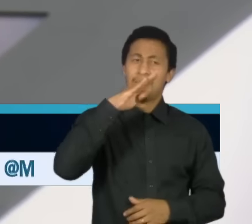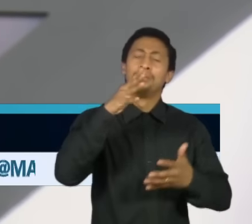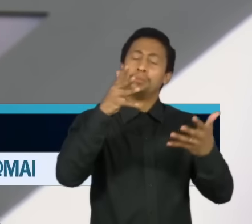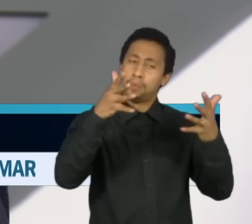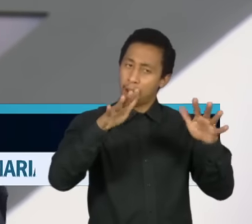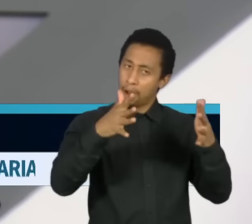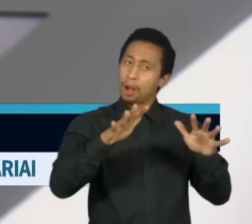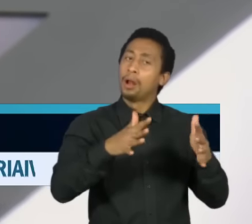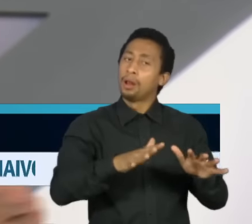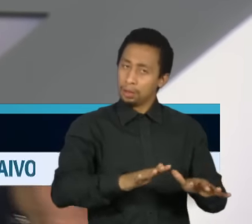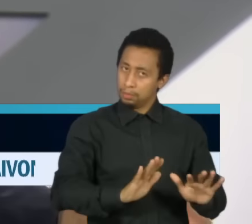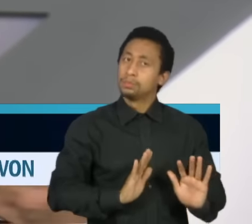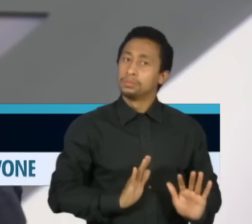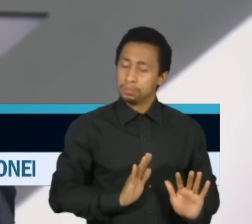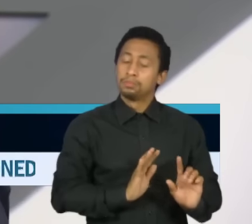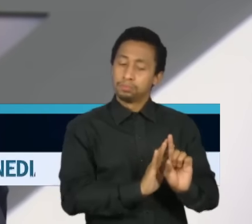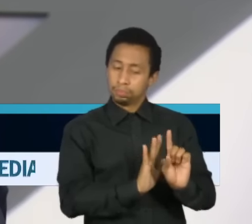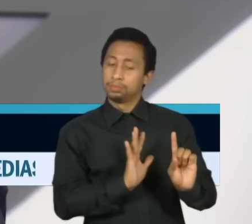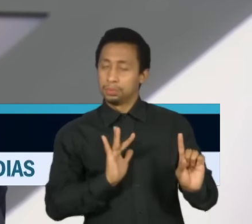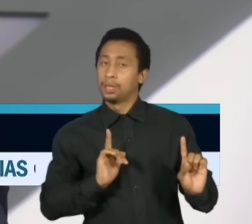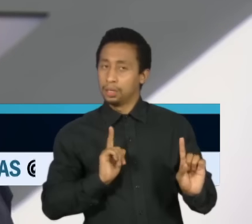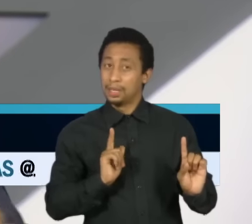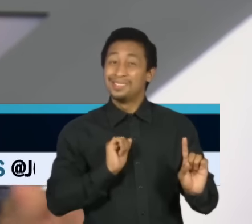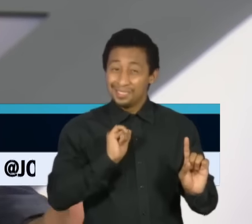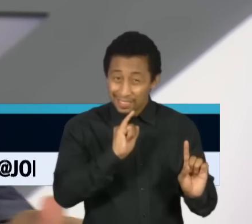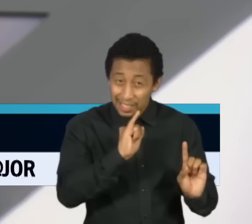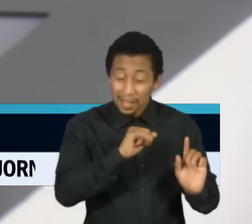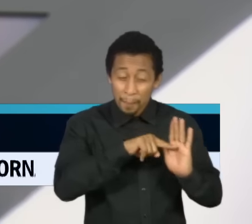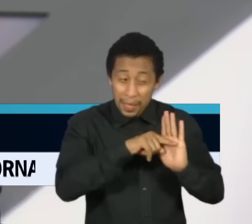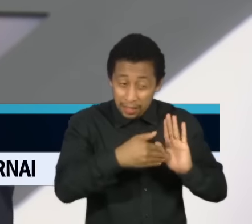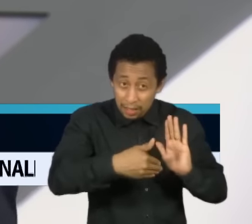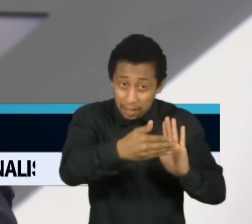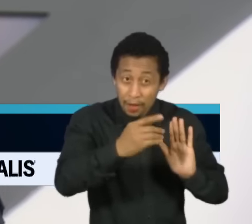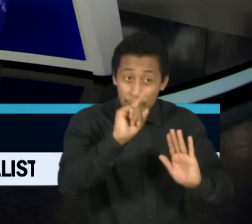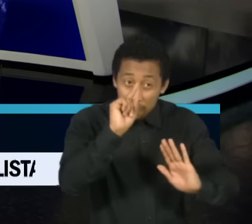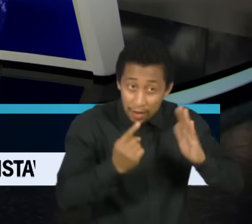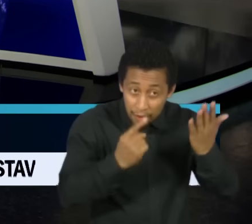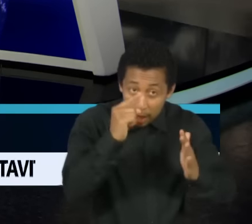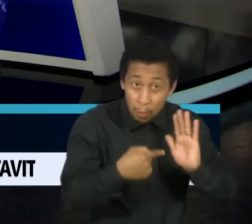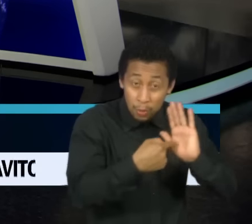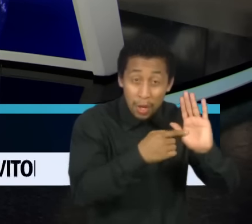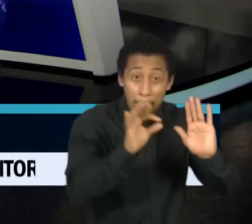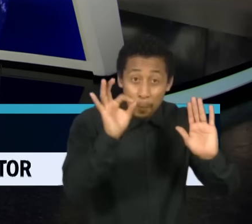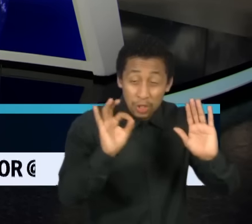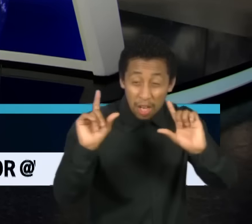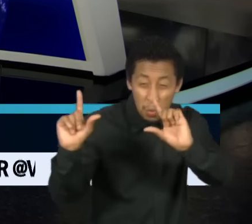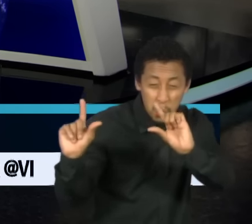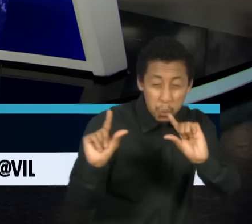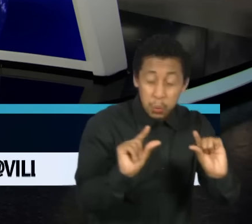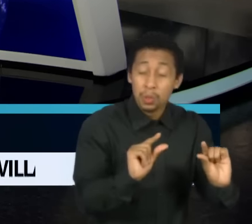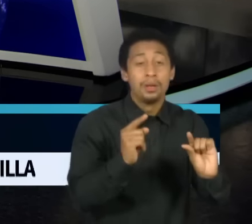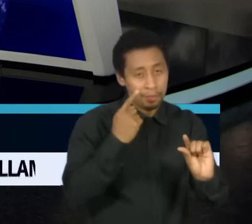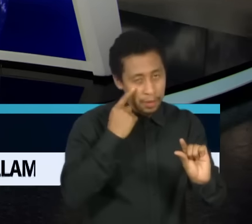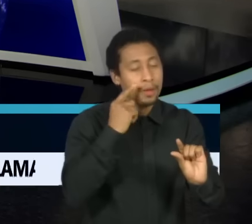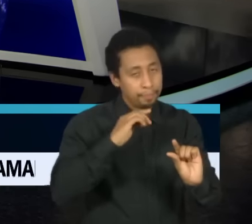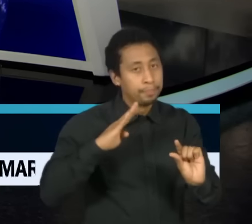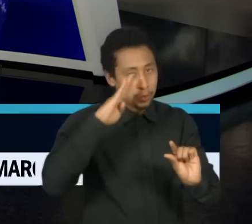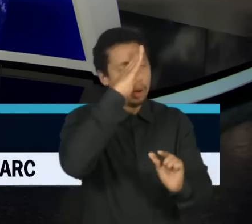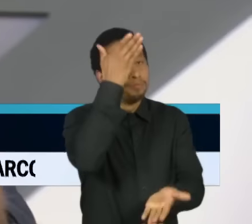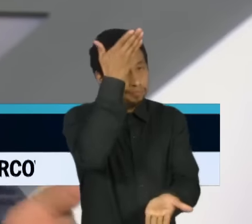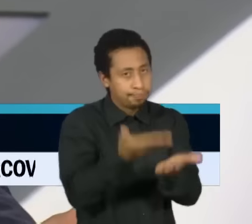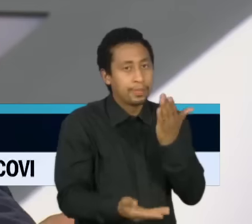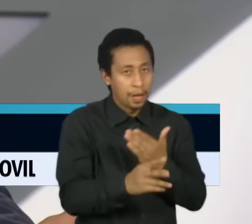ali em fevereiro, março, na situação que ele se encontra agora, vai ter uma debandada e ele vai ficar no meio do caminho. E essa tal da segunda, terceira, quarta